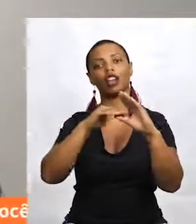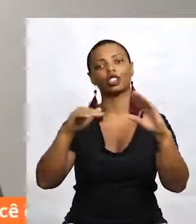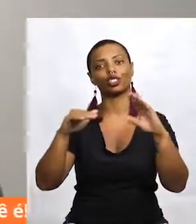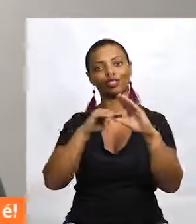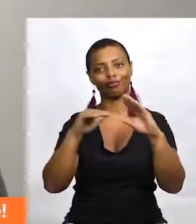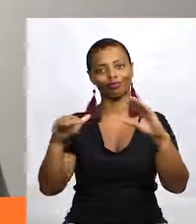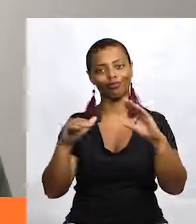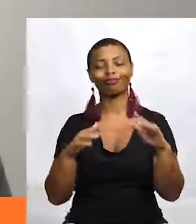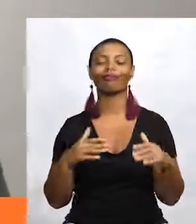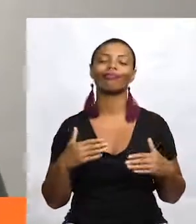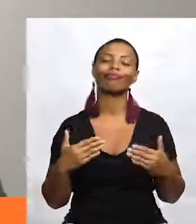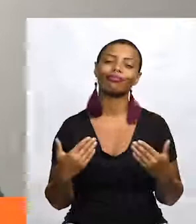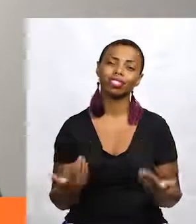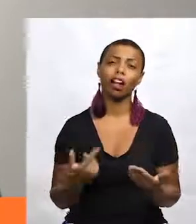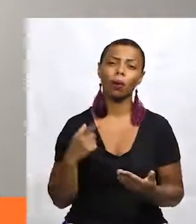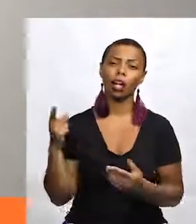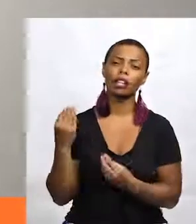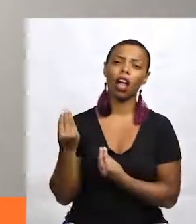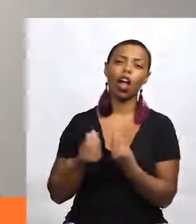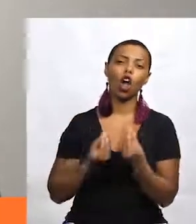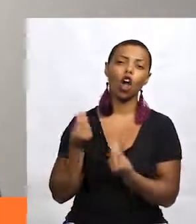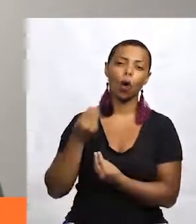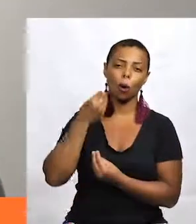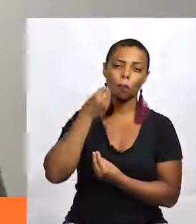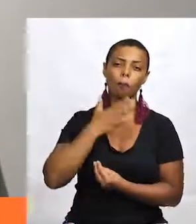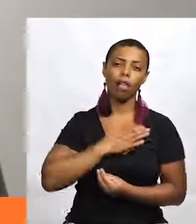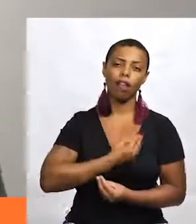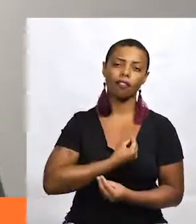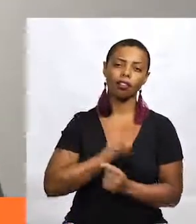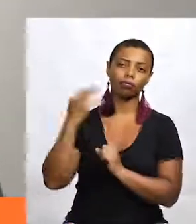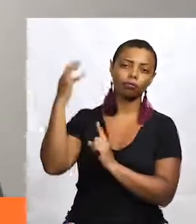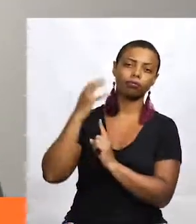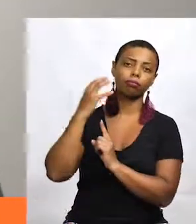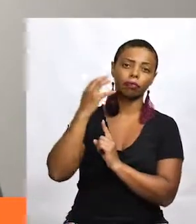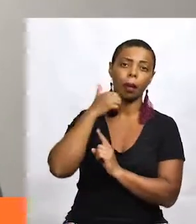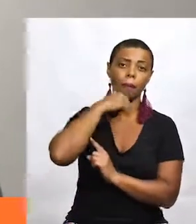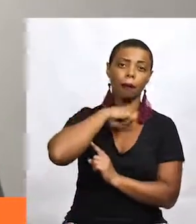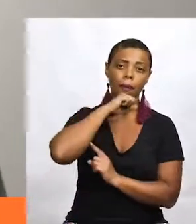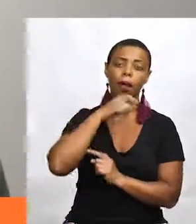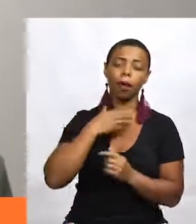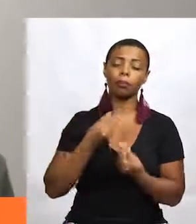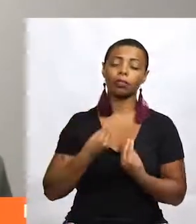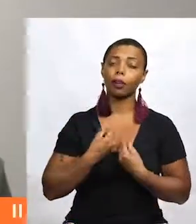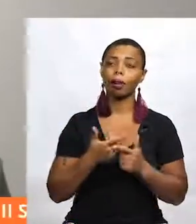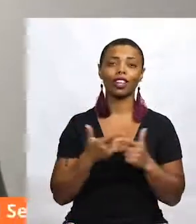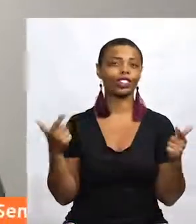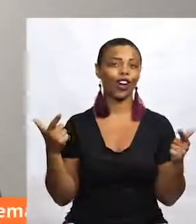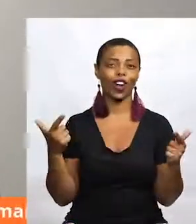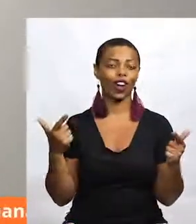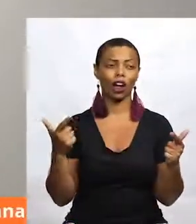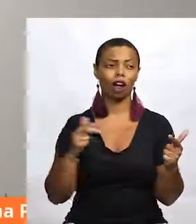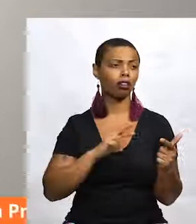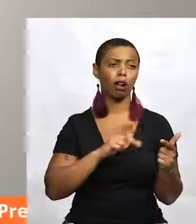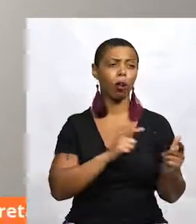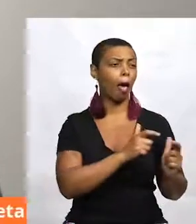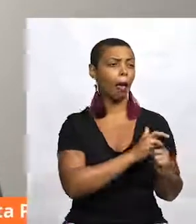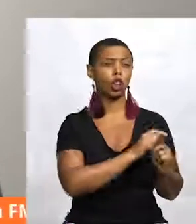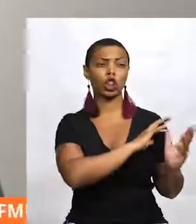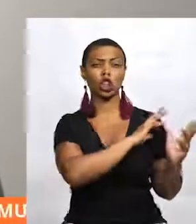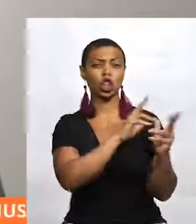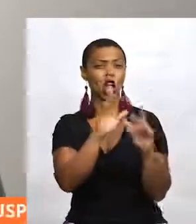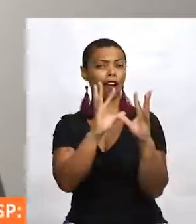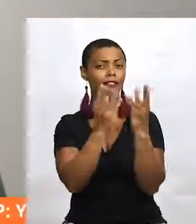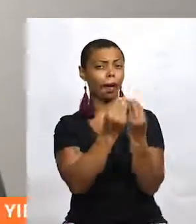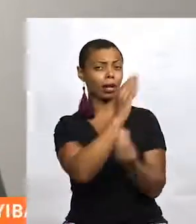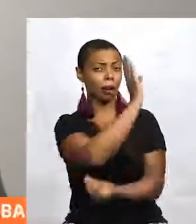pessoa, essa influência que eu tive na minha vida, que foi minha mãe, foi uma sorte do acaso, não é a realidade das nossas famílias brasileiras,